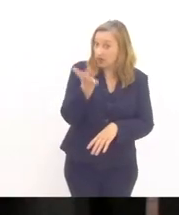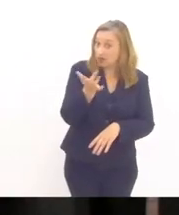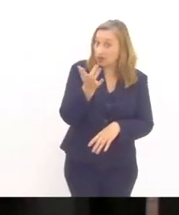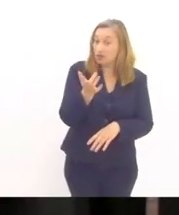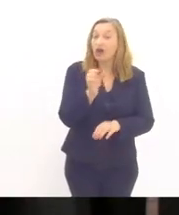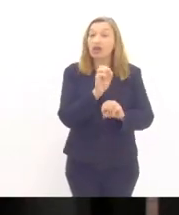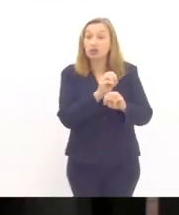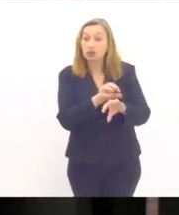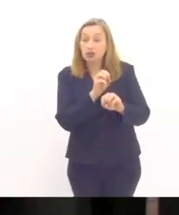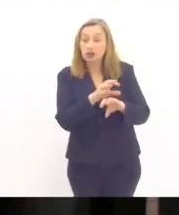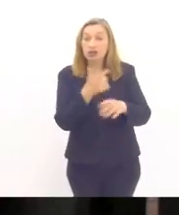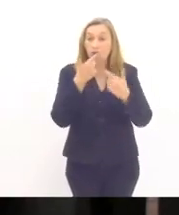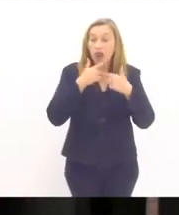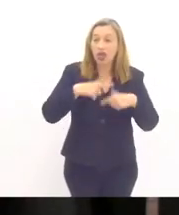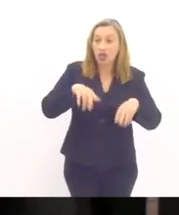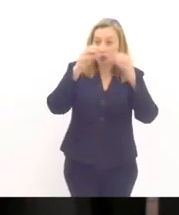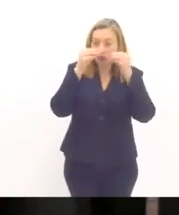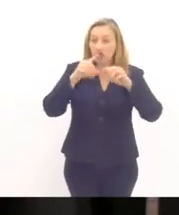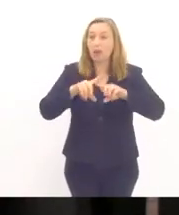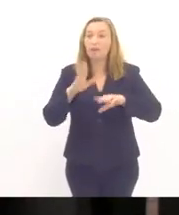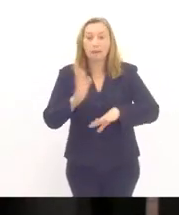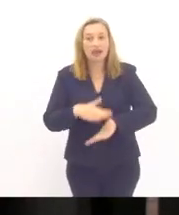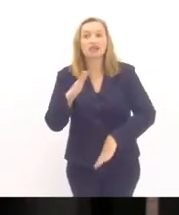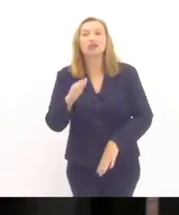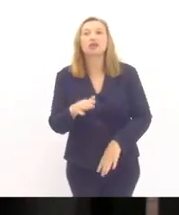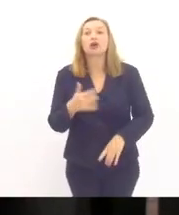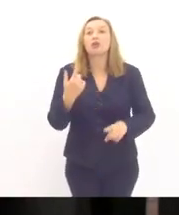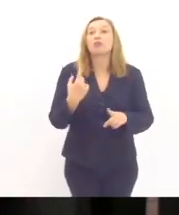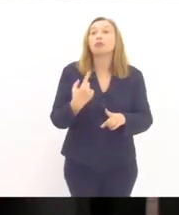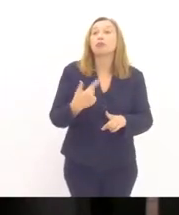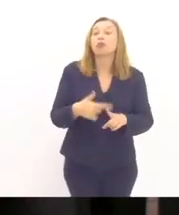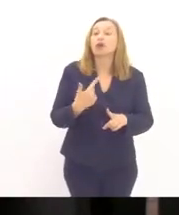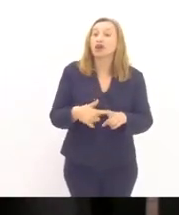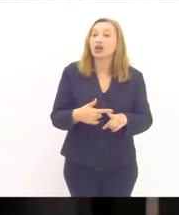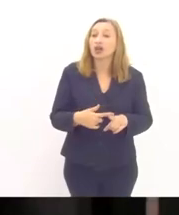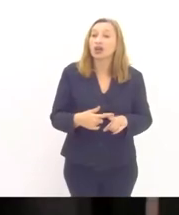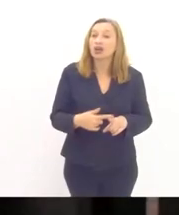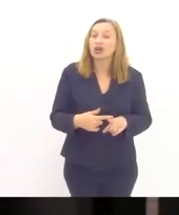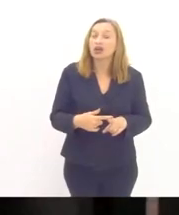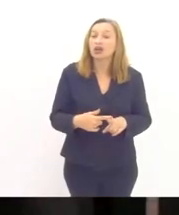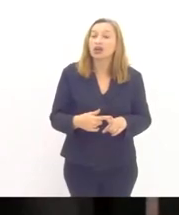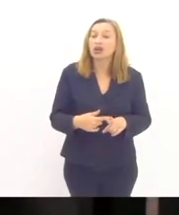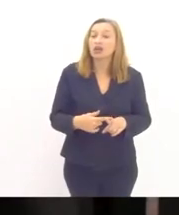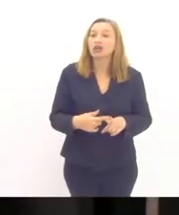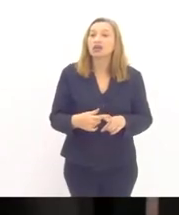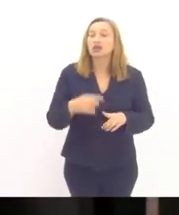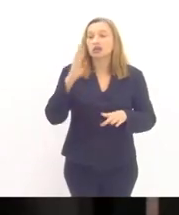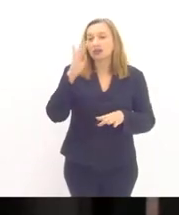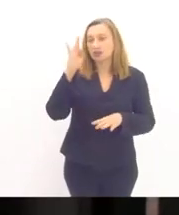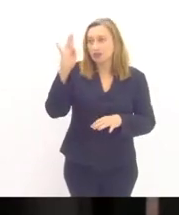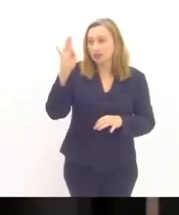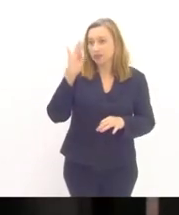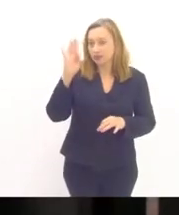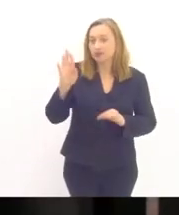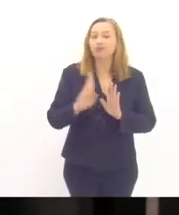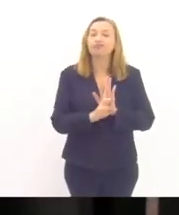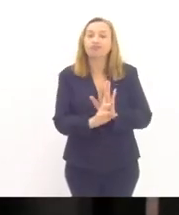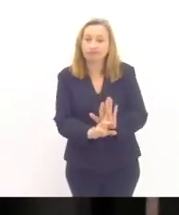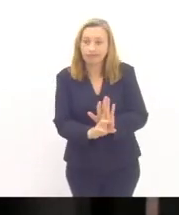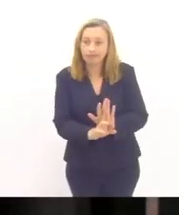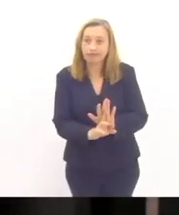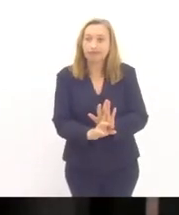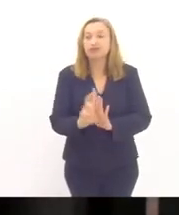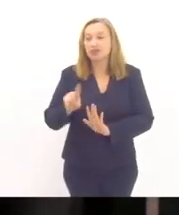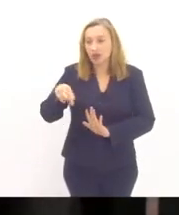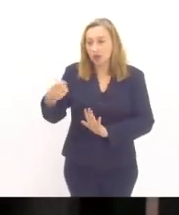fácil, e a educação linguística mais ainda, porque ela mexe no nosso imaginário, na representação, que é